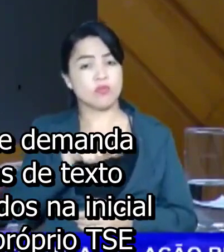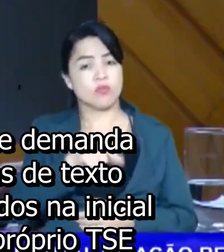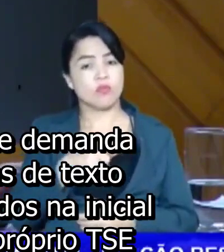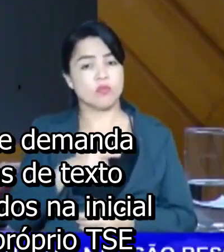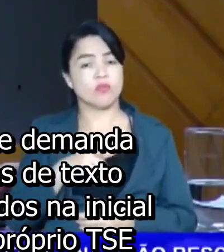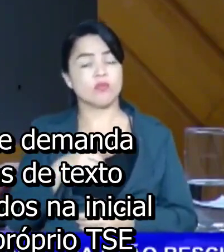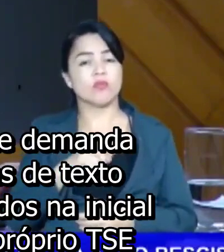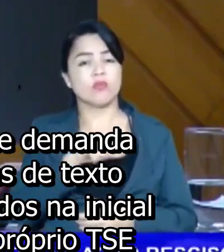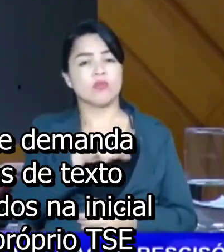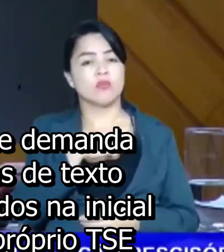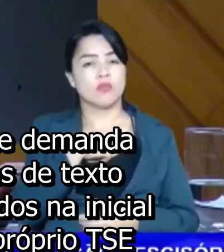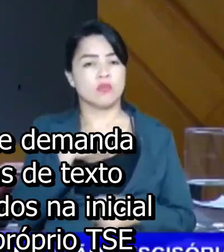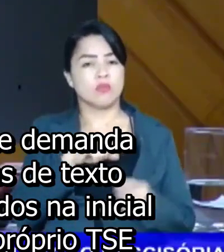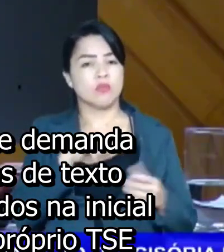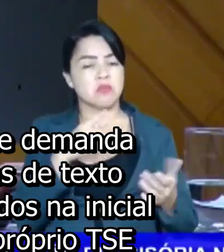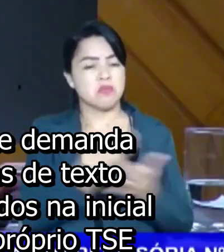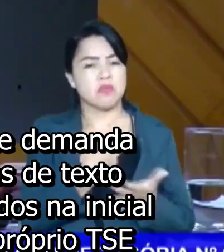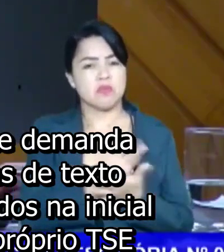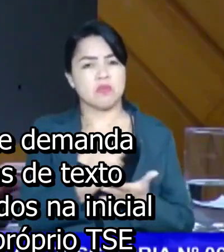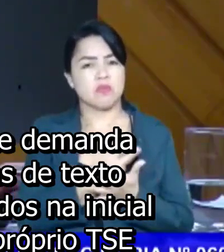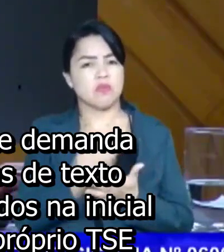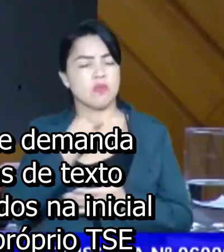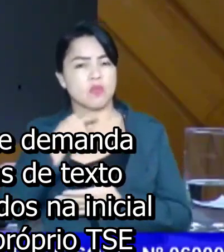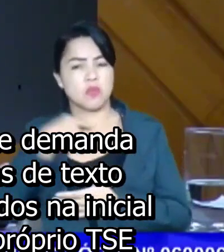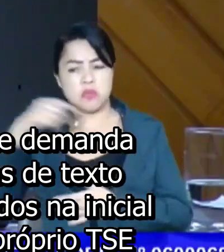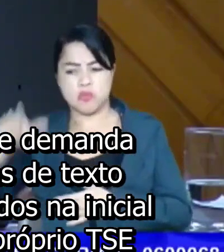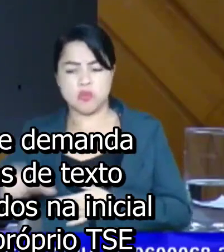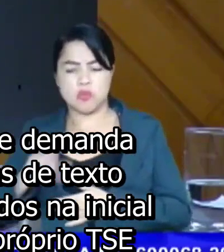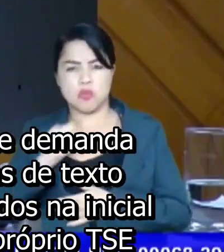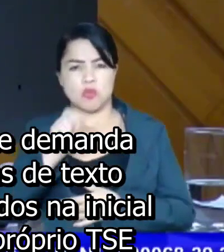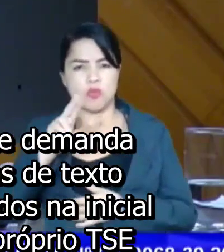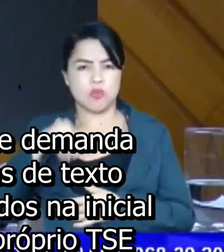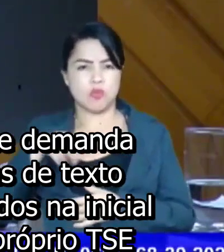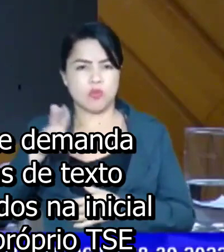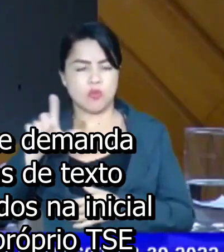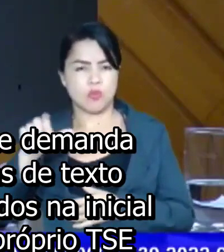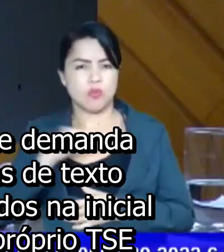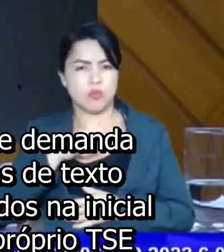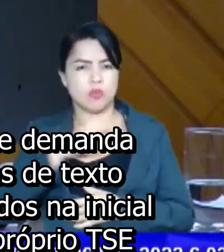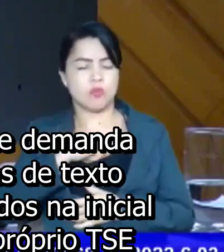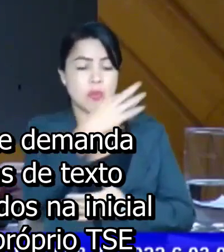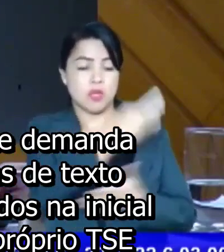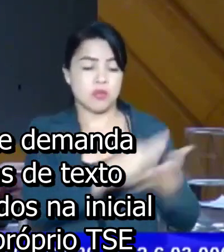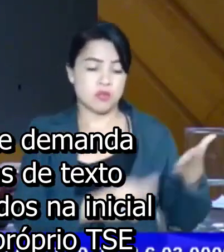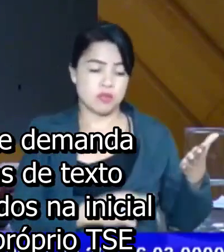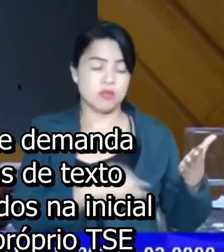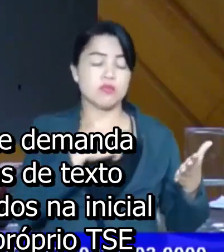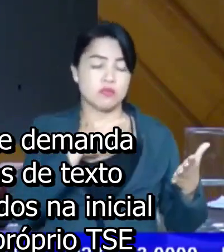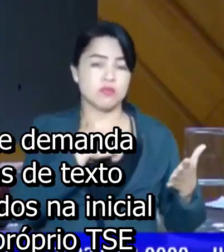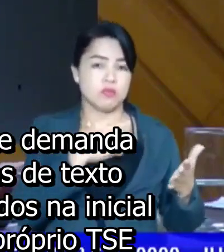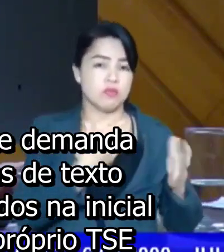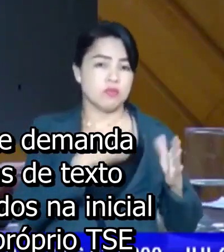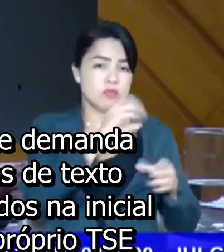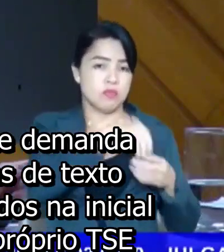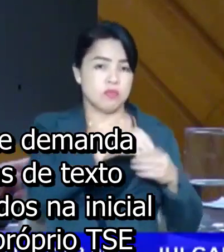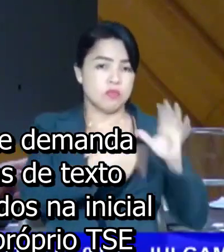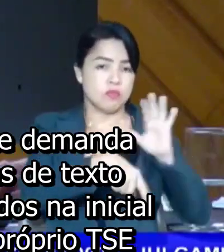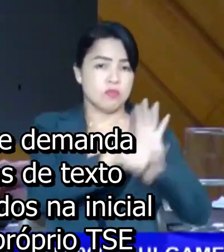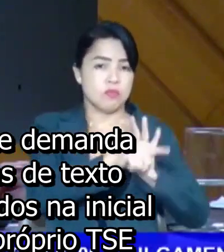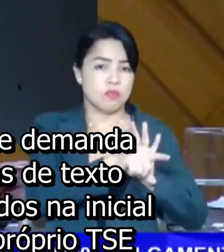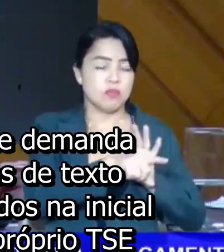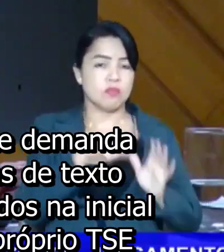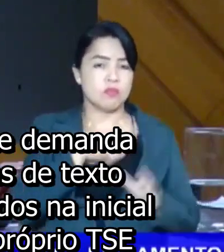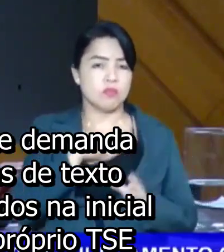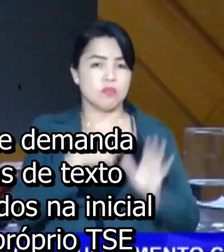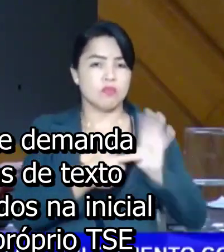da presente demanda não decorre da aplicação da mencionada súmula, mas de texto expresso na lei. No que se refere aos precedentes trazidos